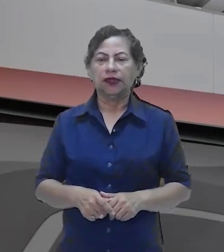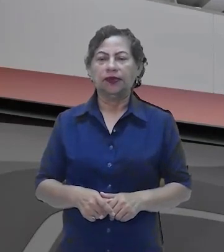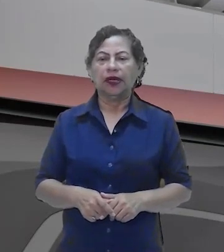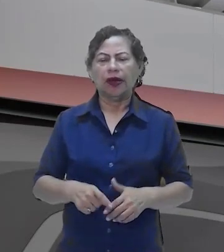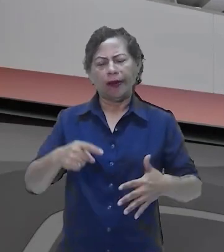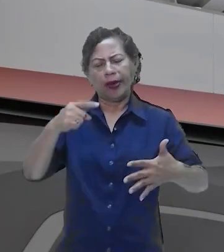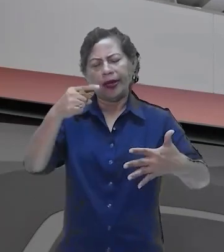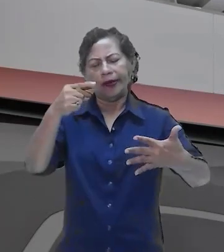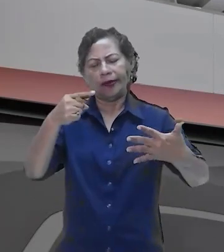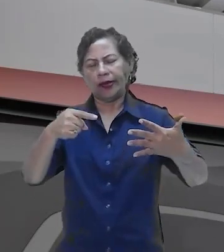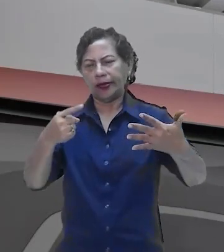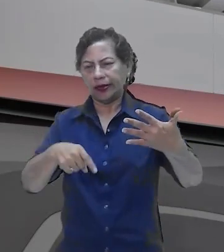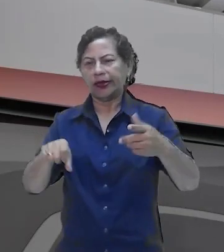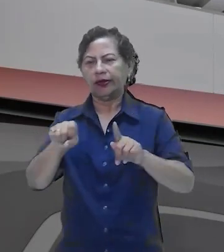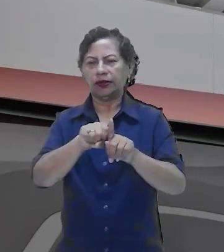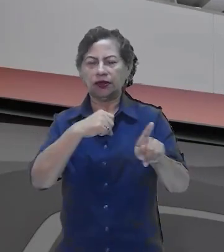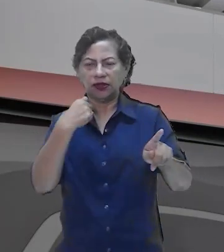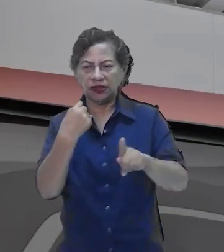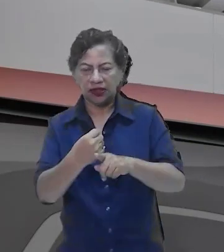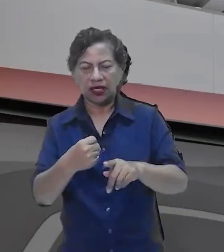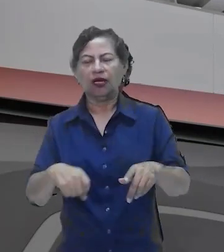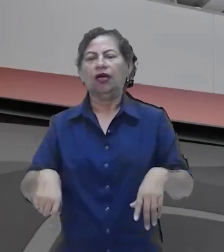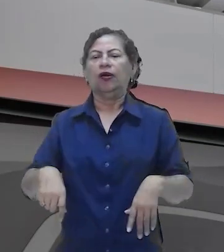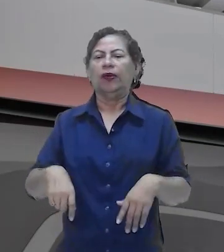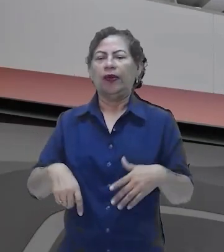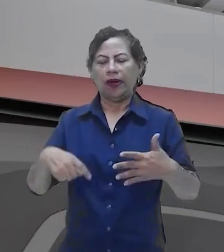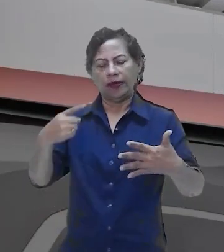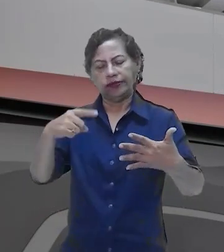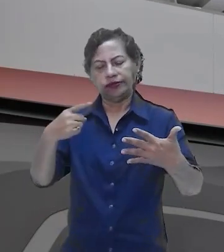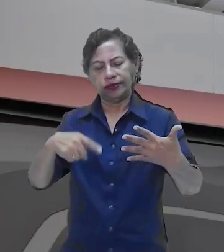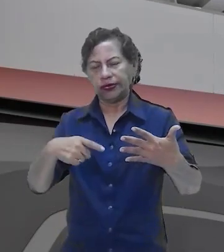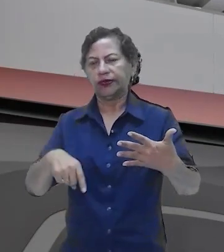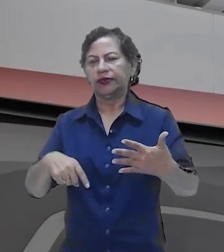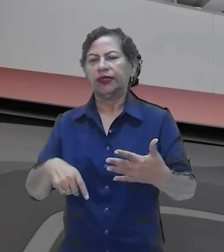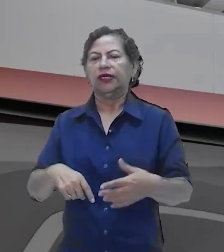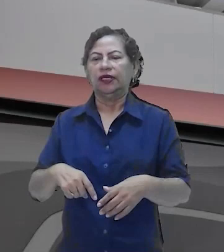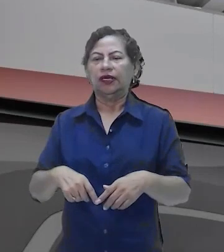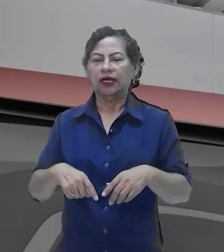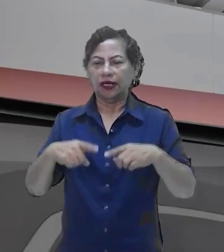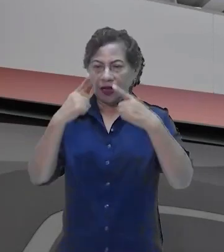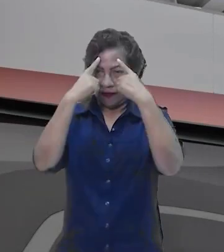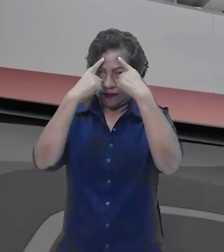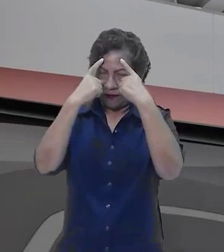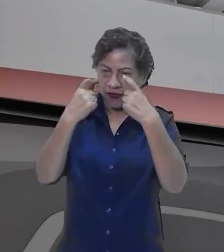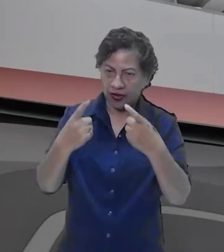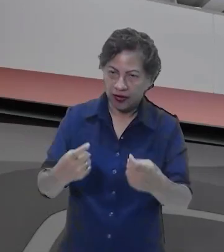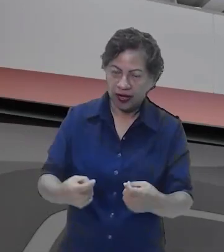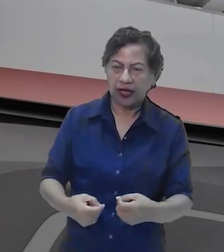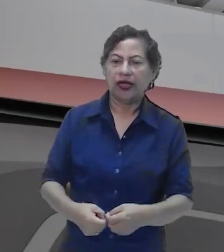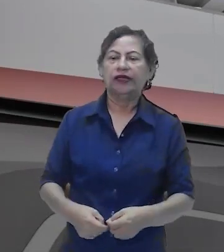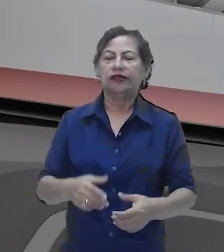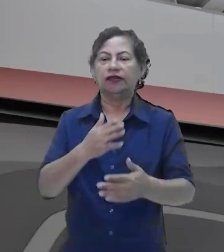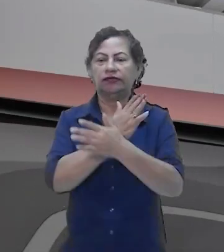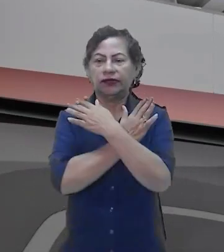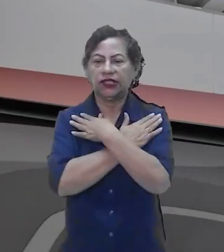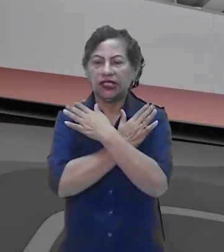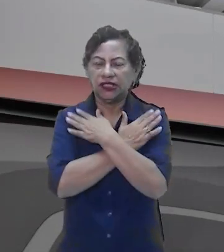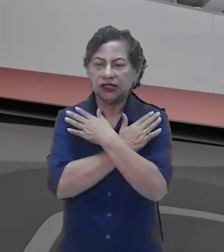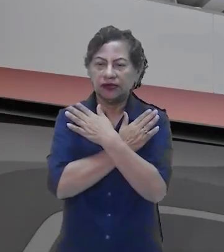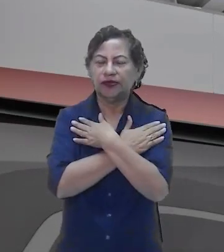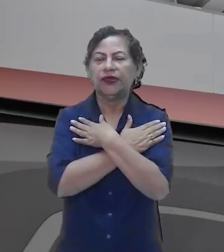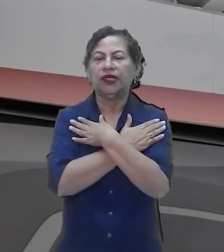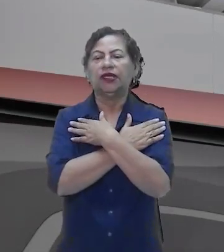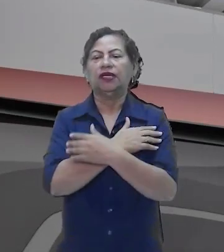que isso envolve a questão da pobreza, da violência, de ordem econômica, desemprego principalmente,